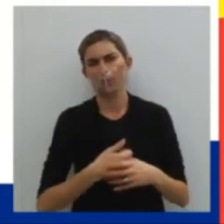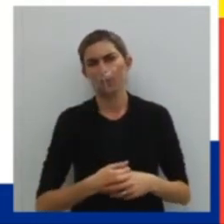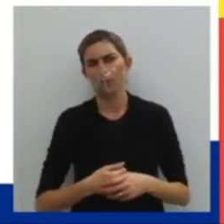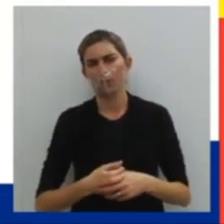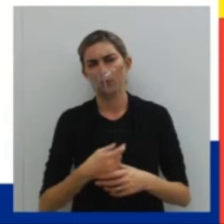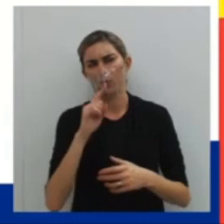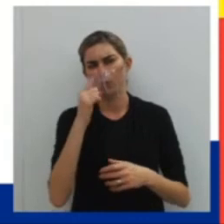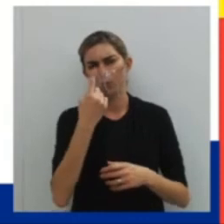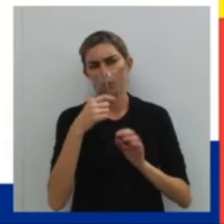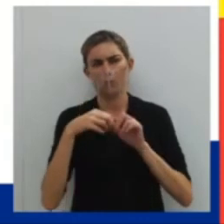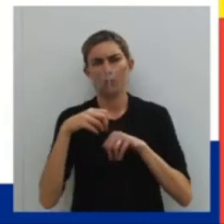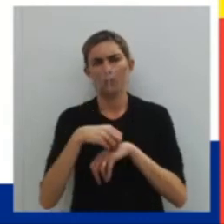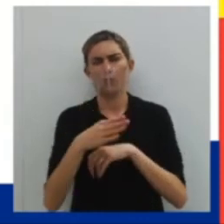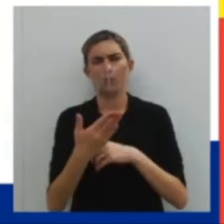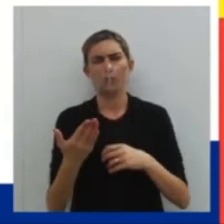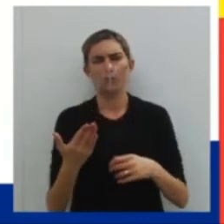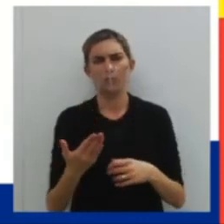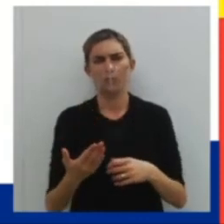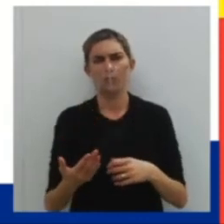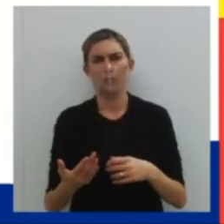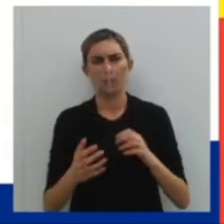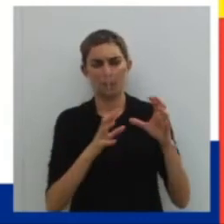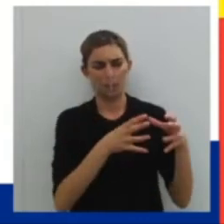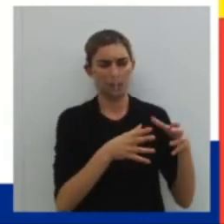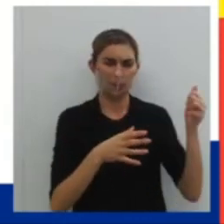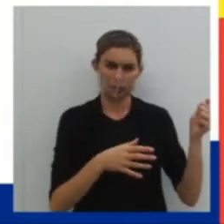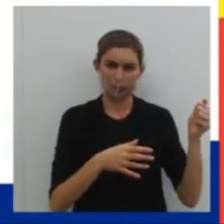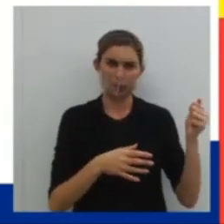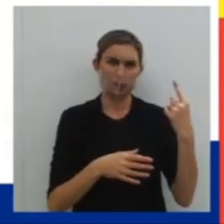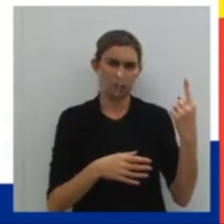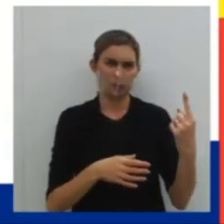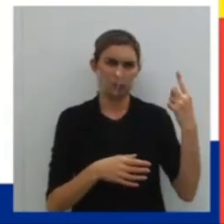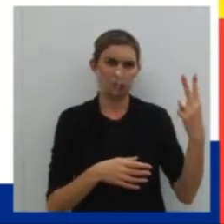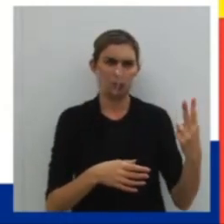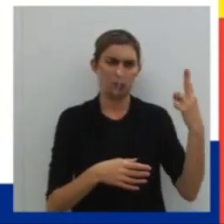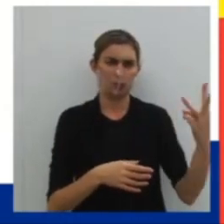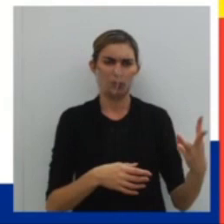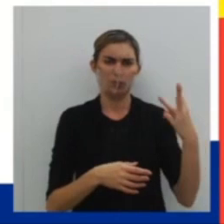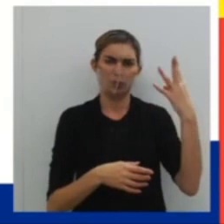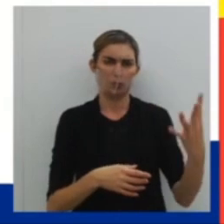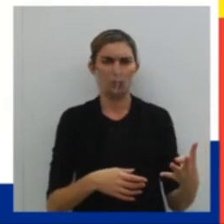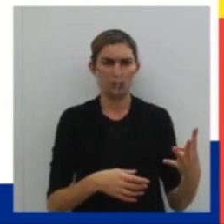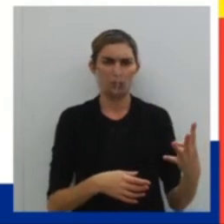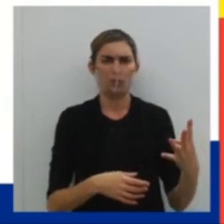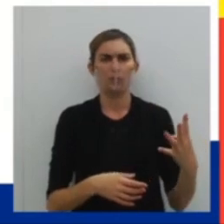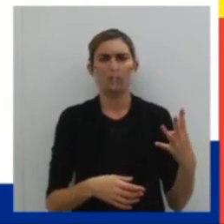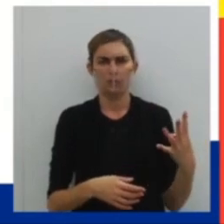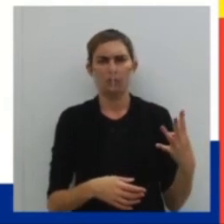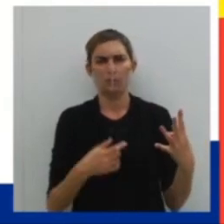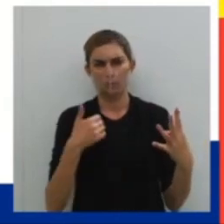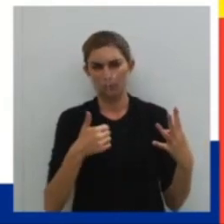que indica uma função. Observe o conjunto A formado por um elemento, 2, 3, 4